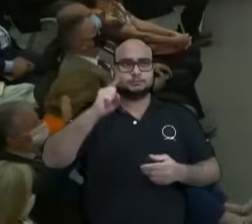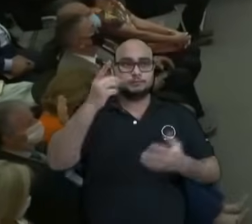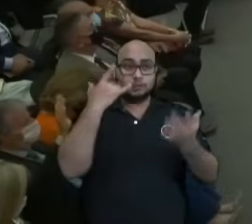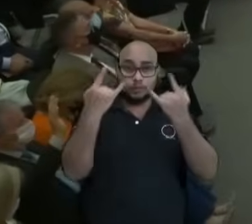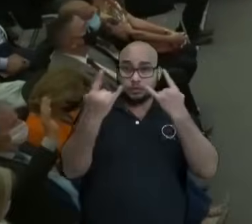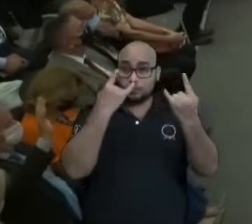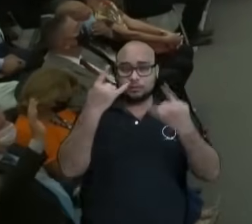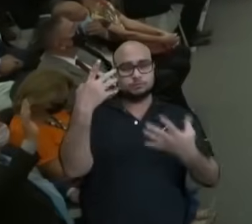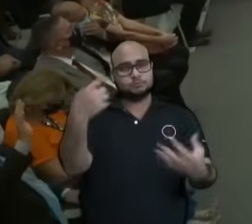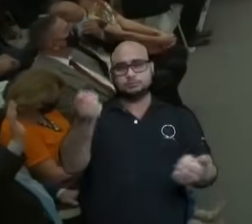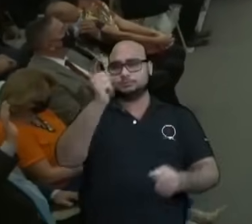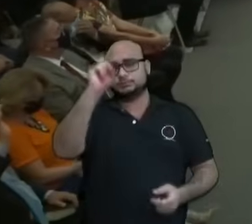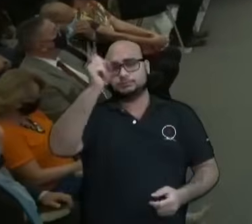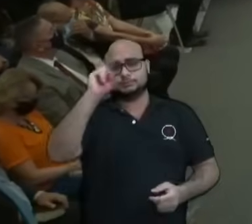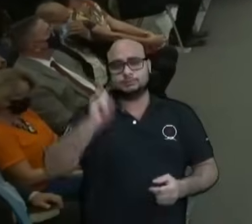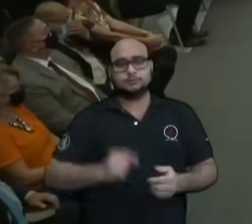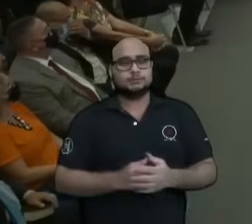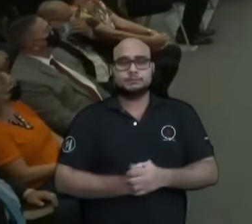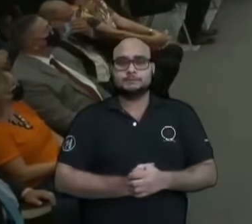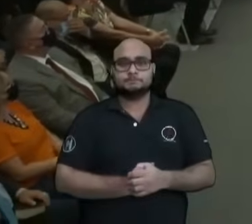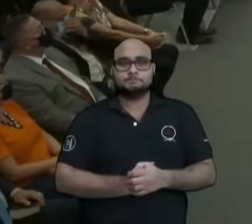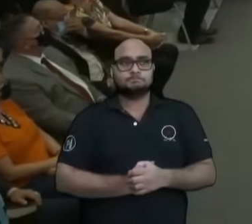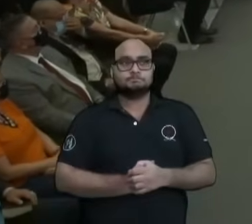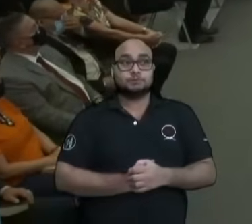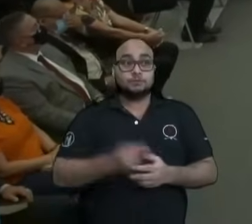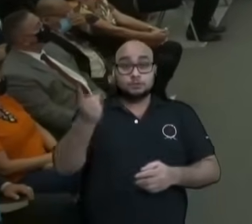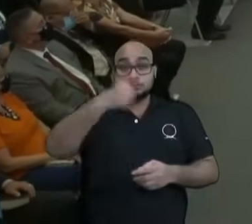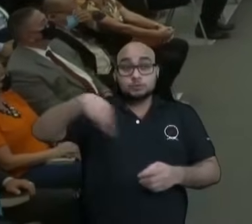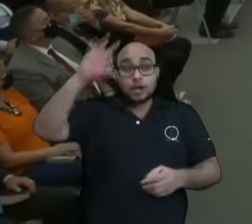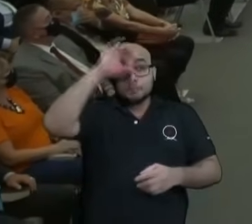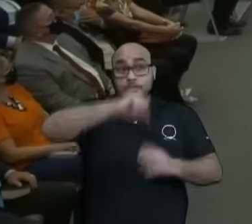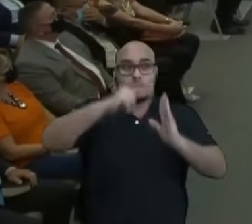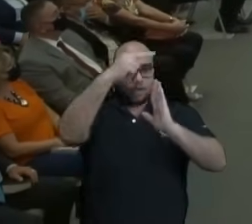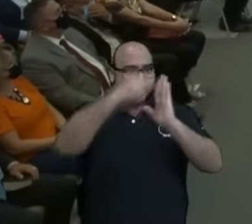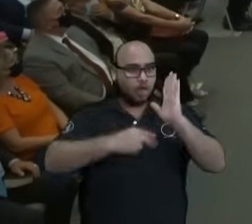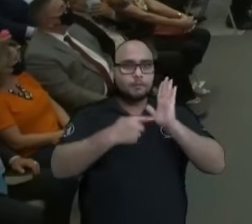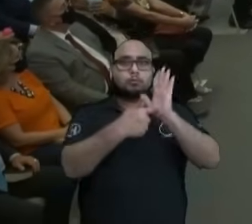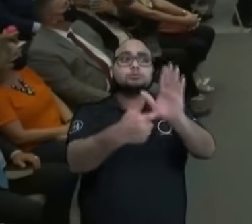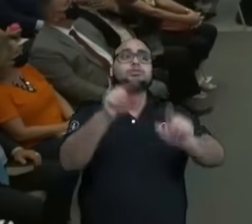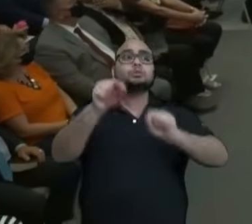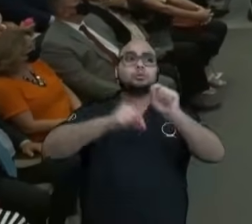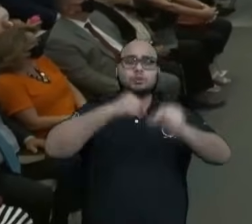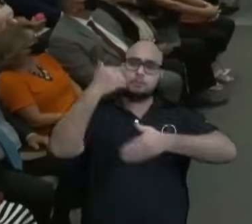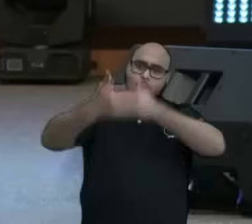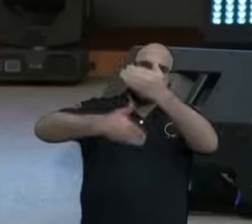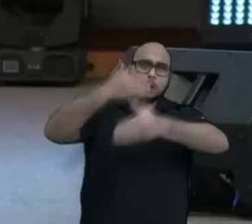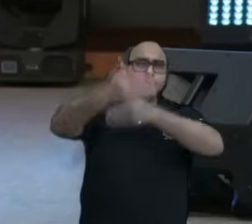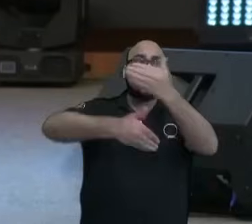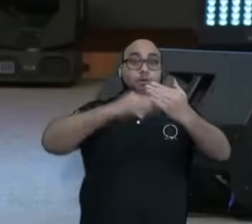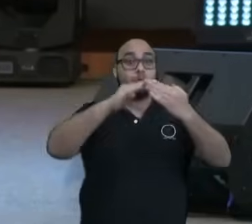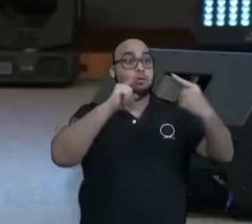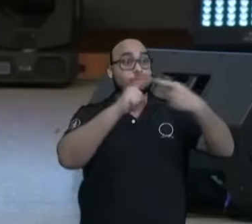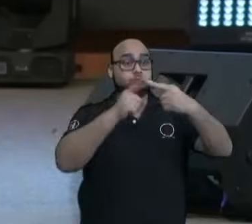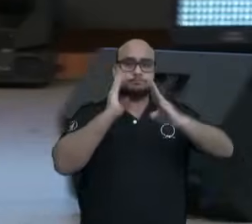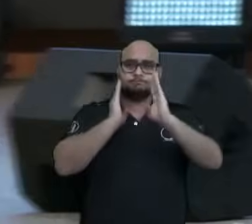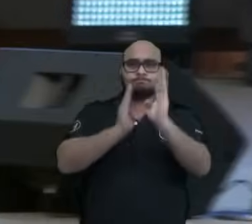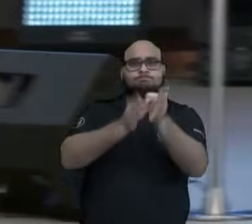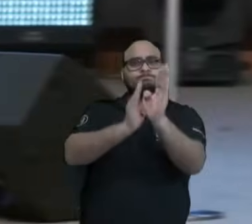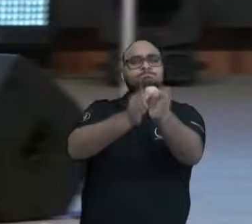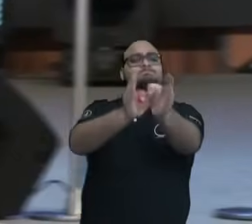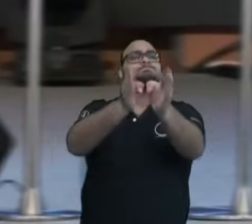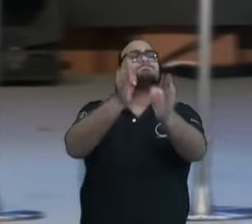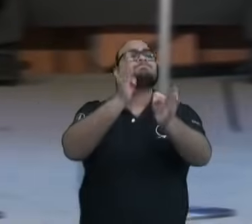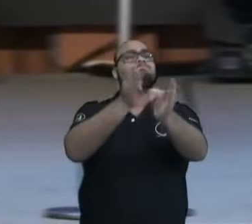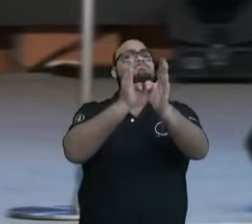você aprende porque você lê porque você tá na igreja vamos seguir em frente eu de que negócio igreja